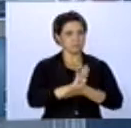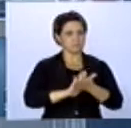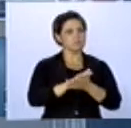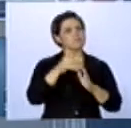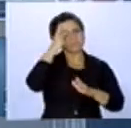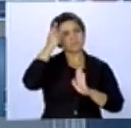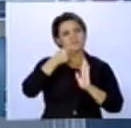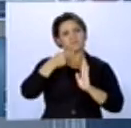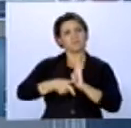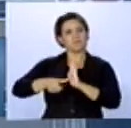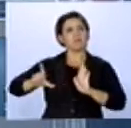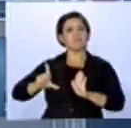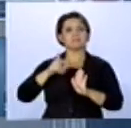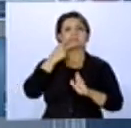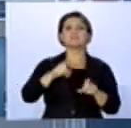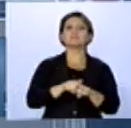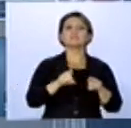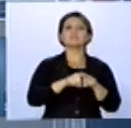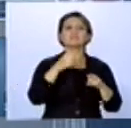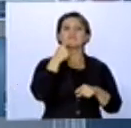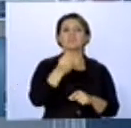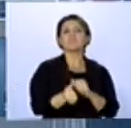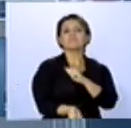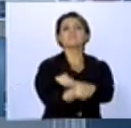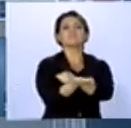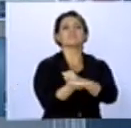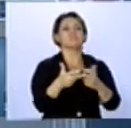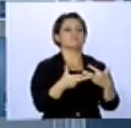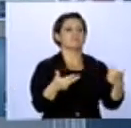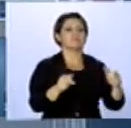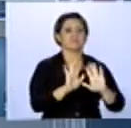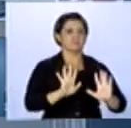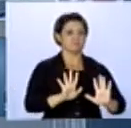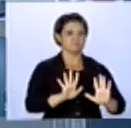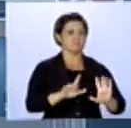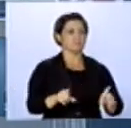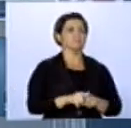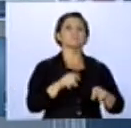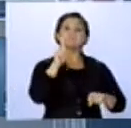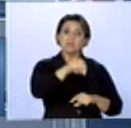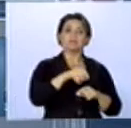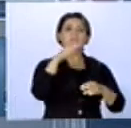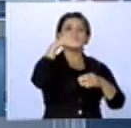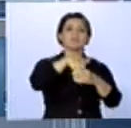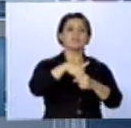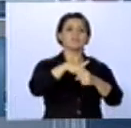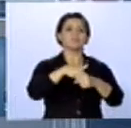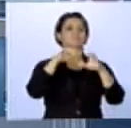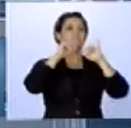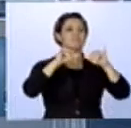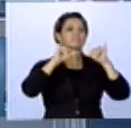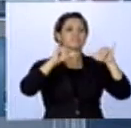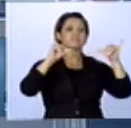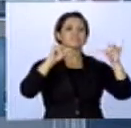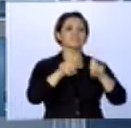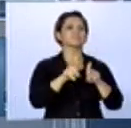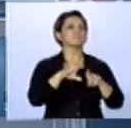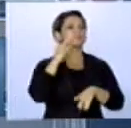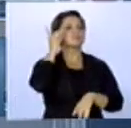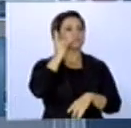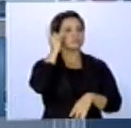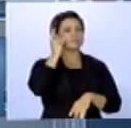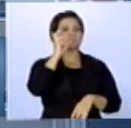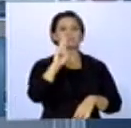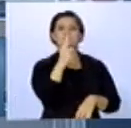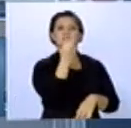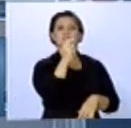nem desvios nem de favores legais mas o próprio processo eleitoral traz deputado Henrique